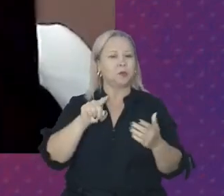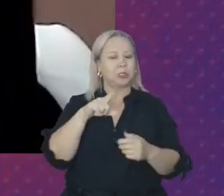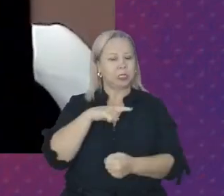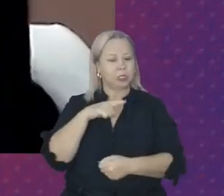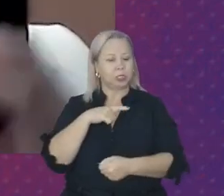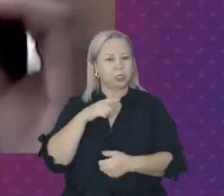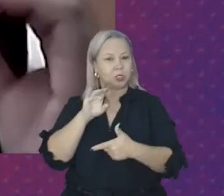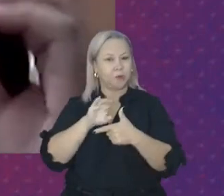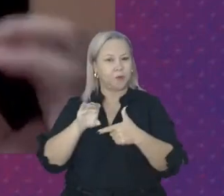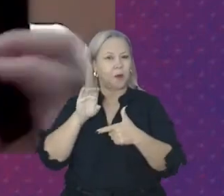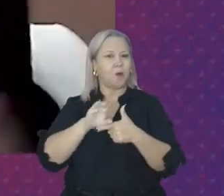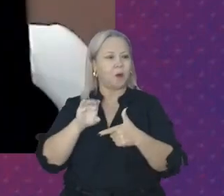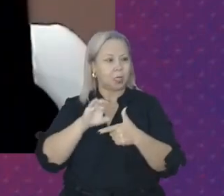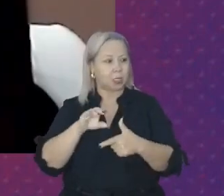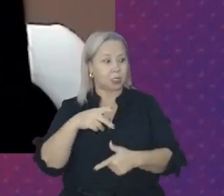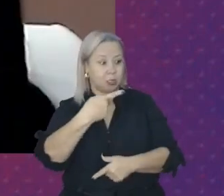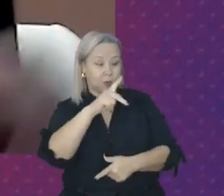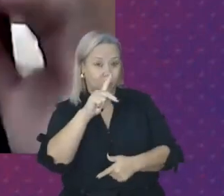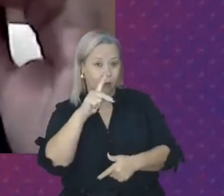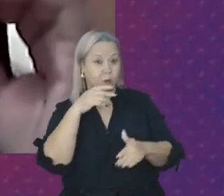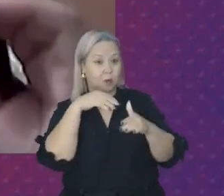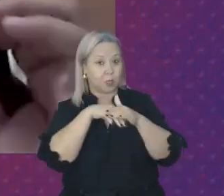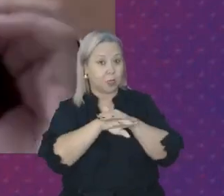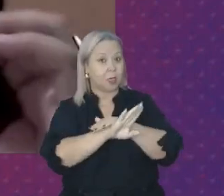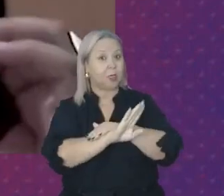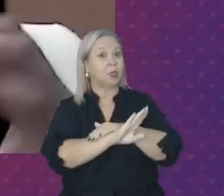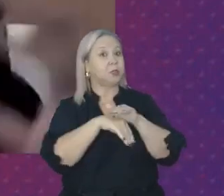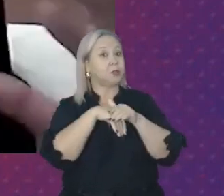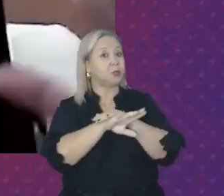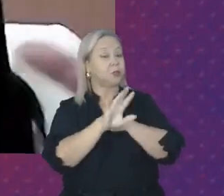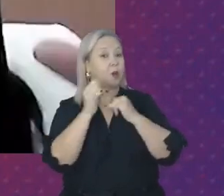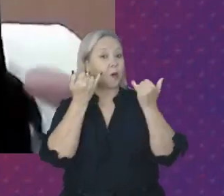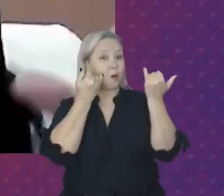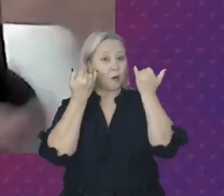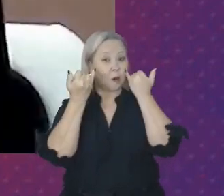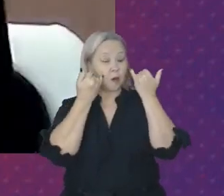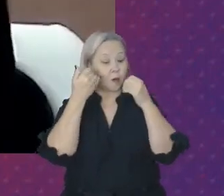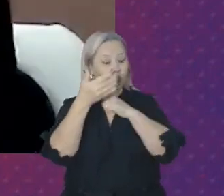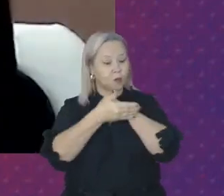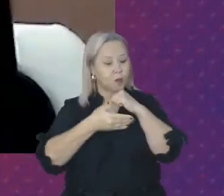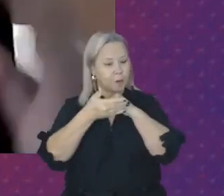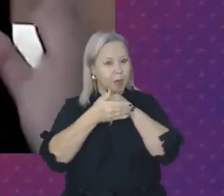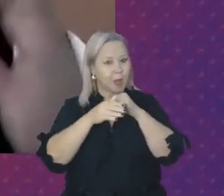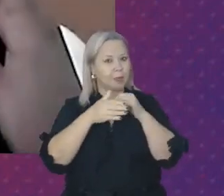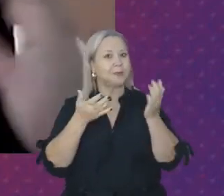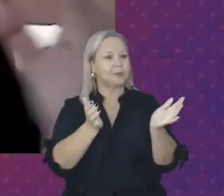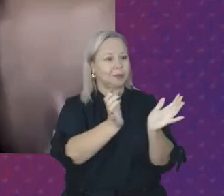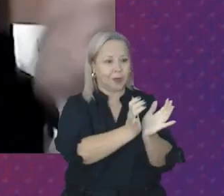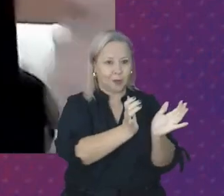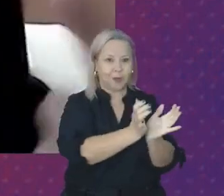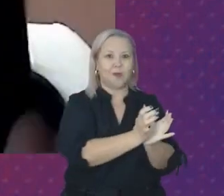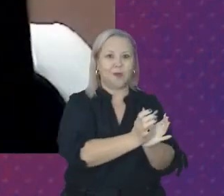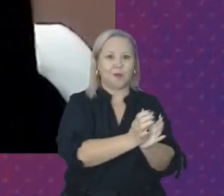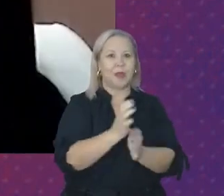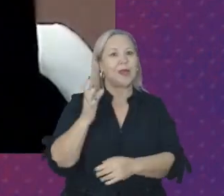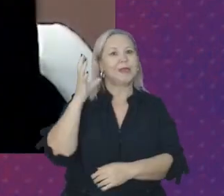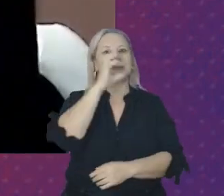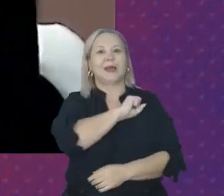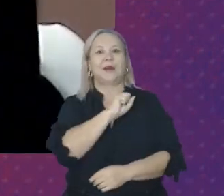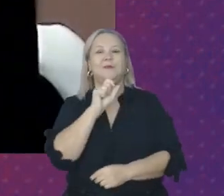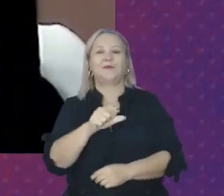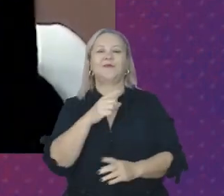uma crise, é para o seu banco de dados, é para a sua base, e quanto maior a sua base, mais rápido